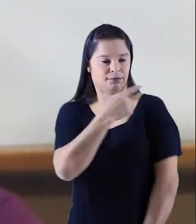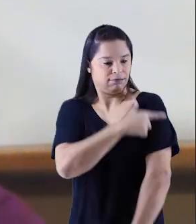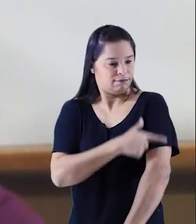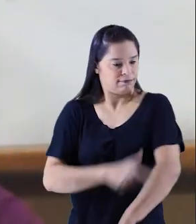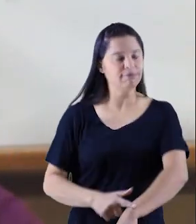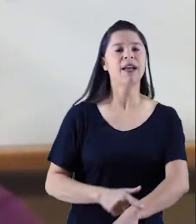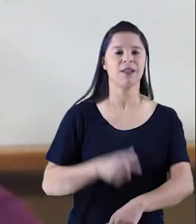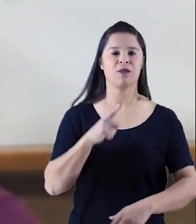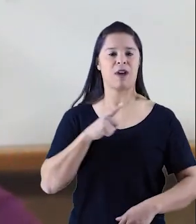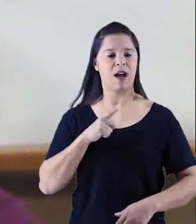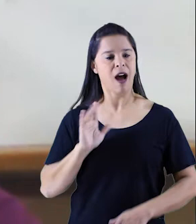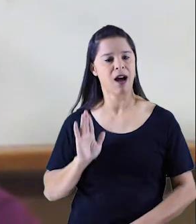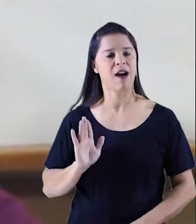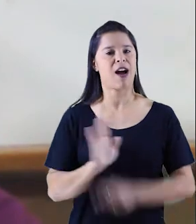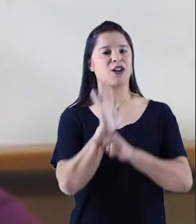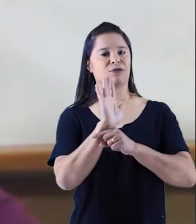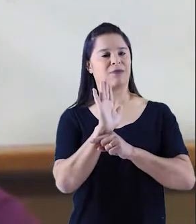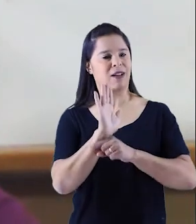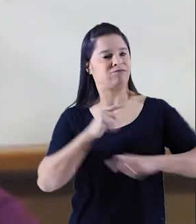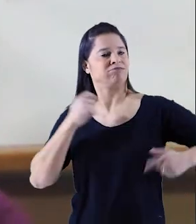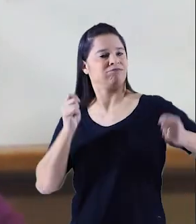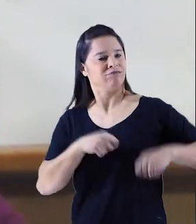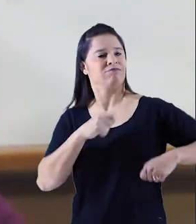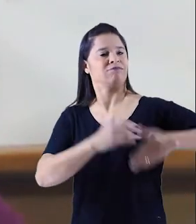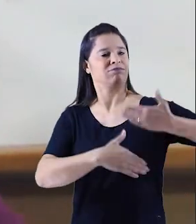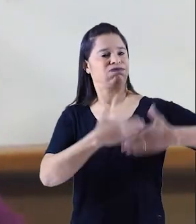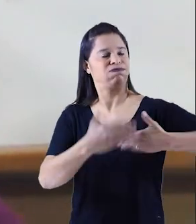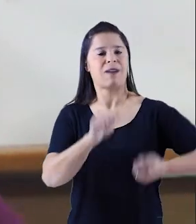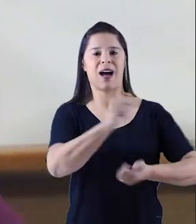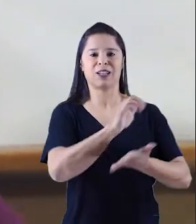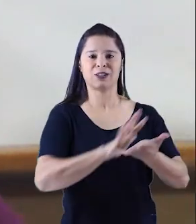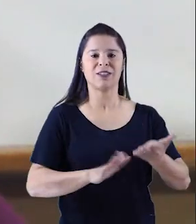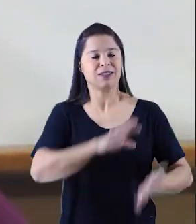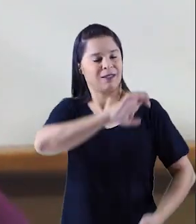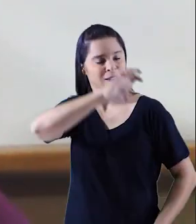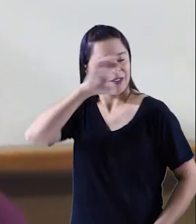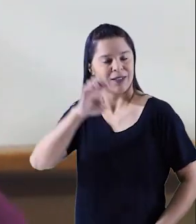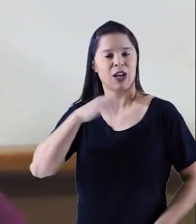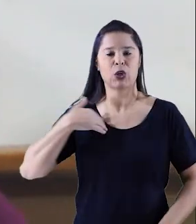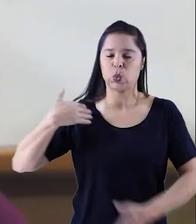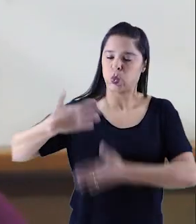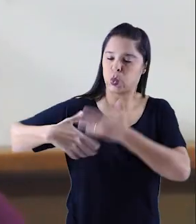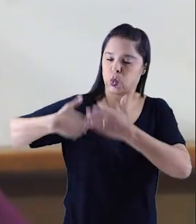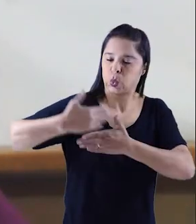vão potencializar transformações em várias ações éticas